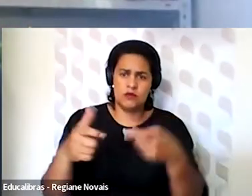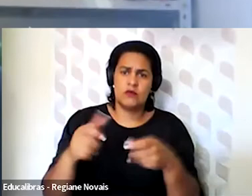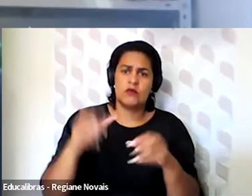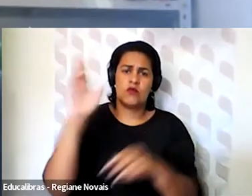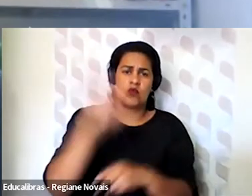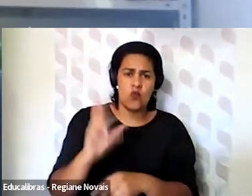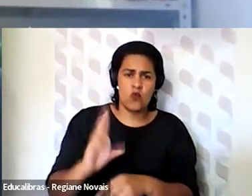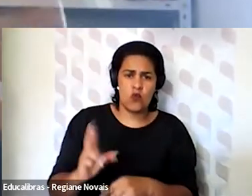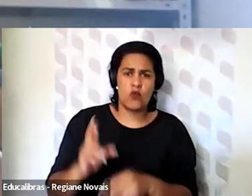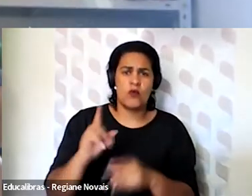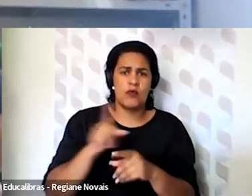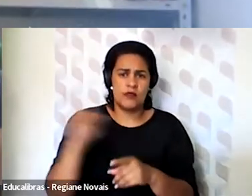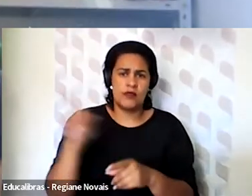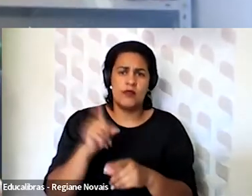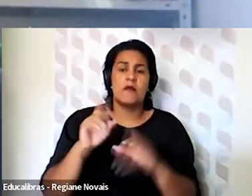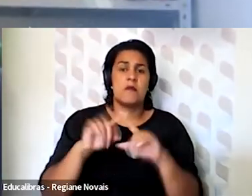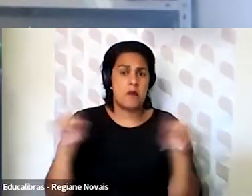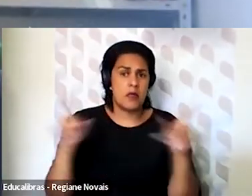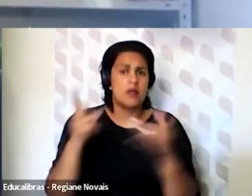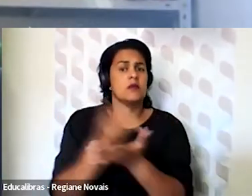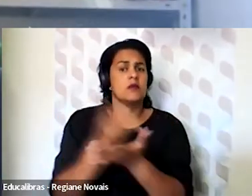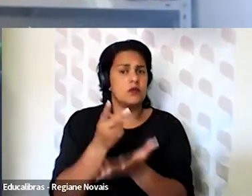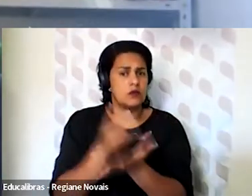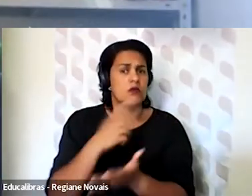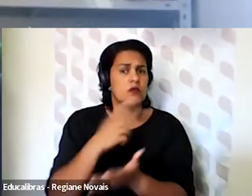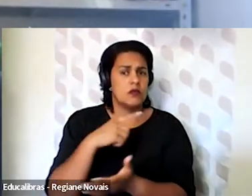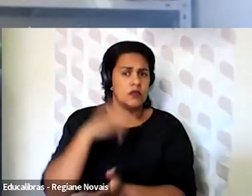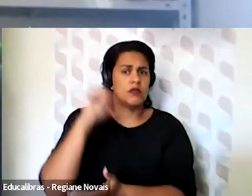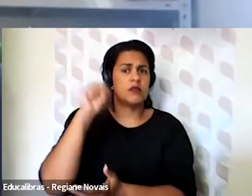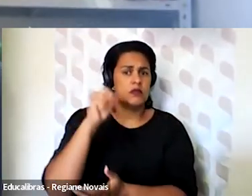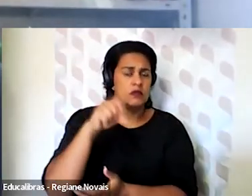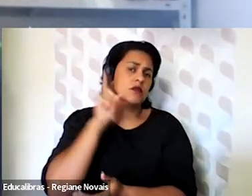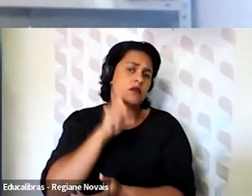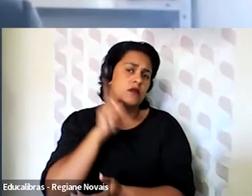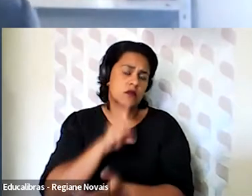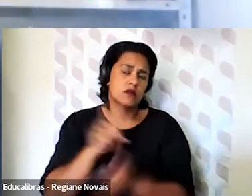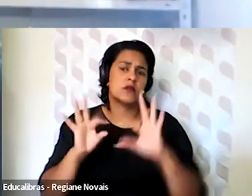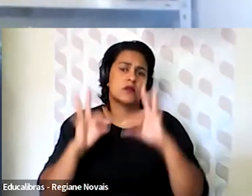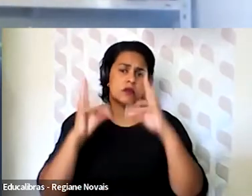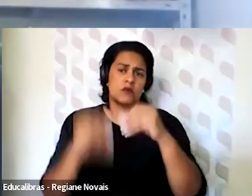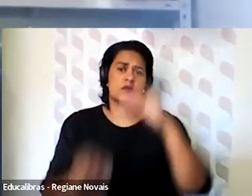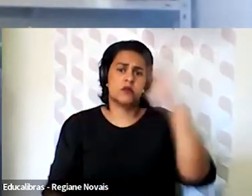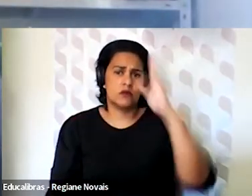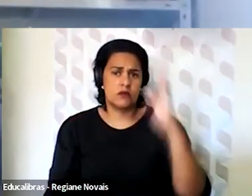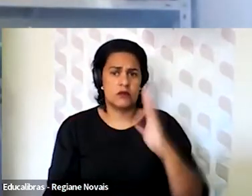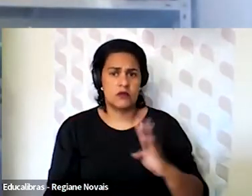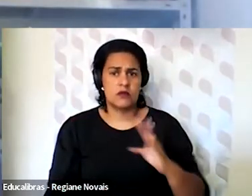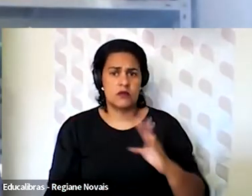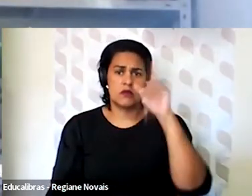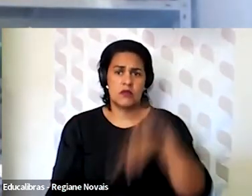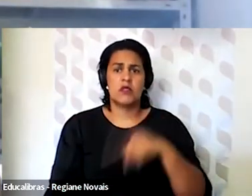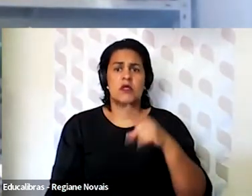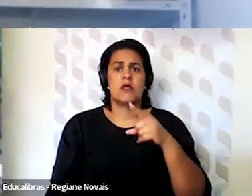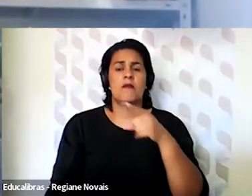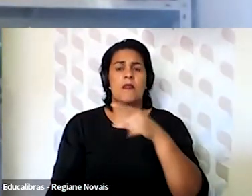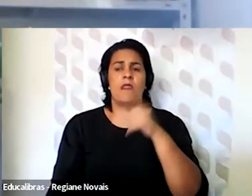esquecer que existem oligarquias nos Estados Unidos e oligarquias no Brasil e em outras partes do mundo. São os poderes fáticos, são aqueles que